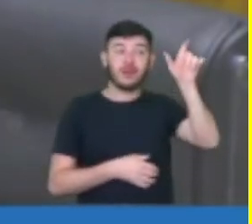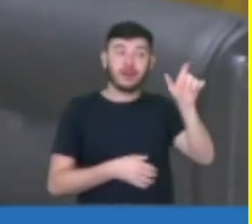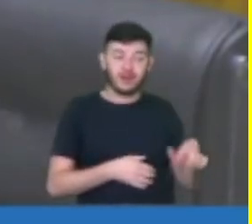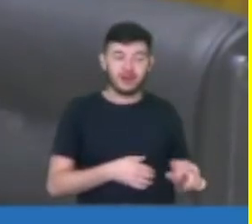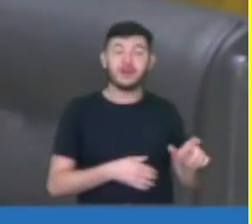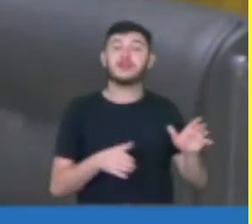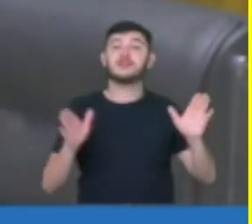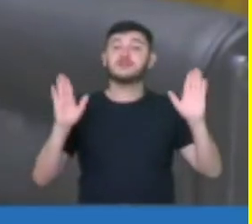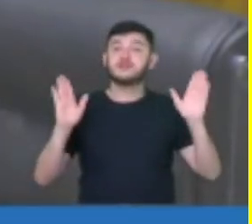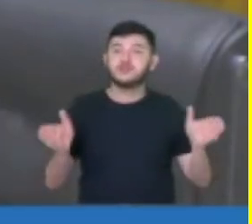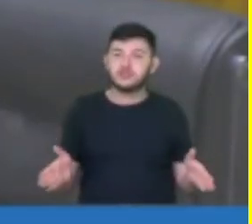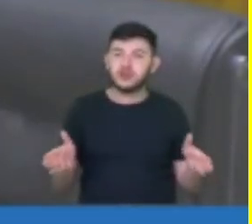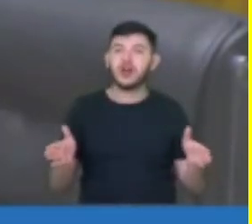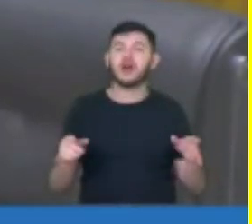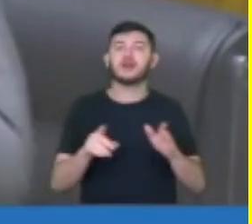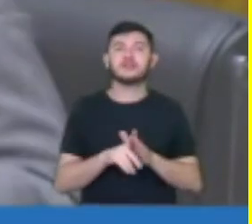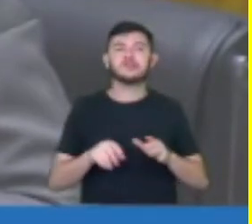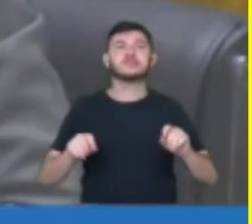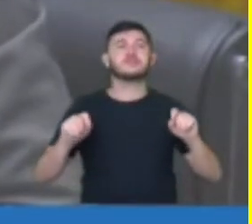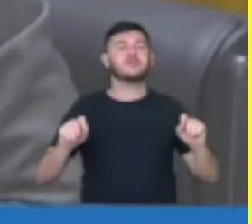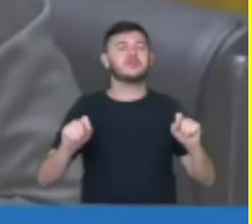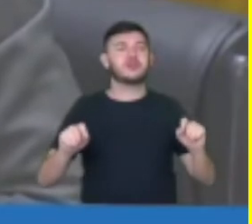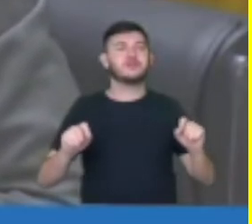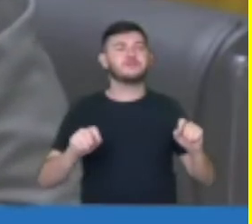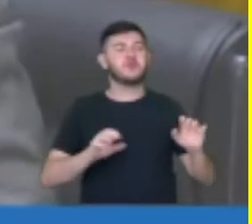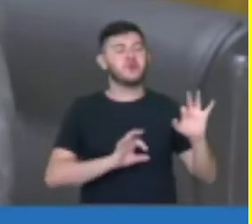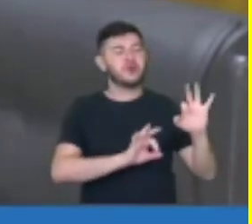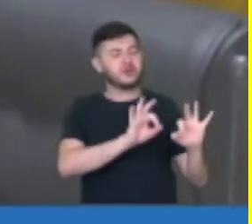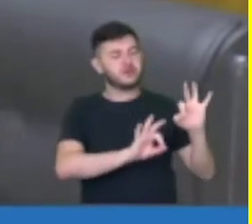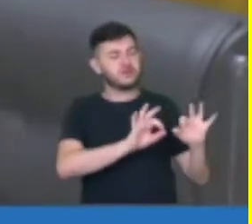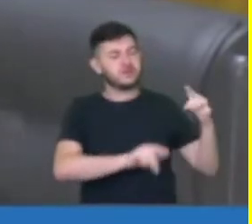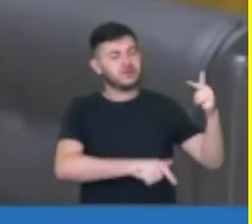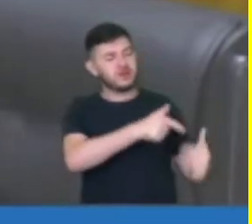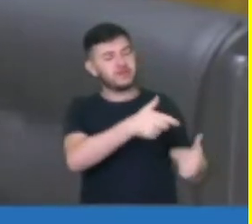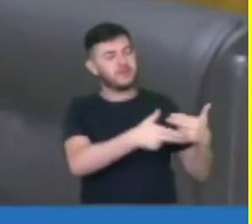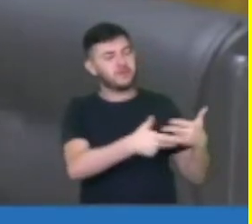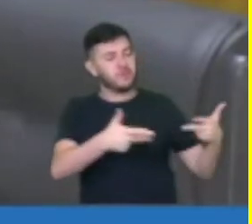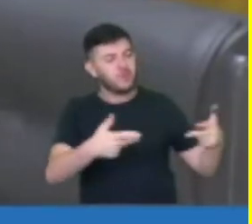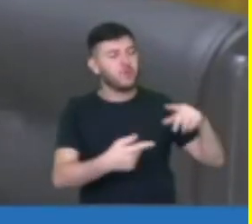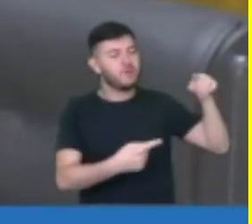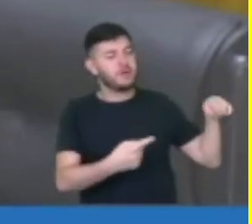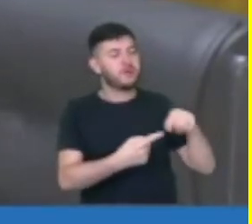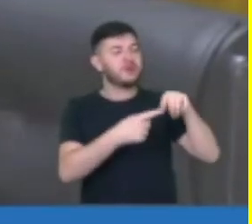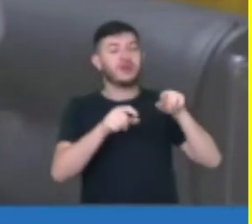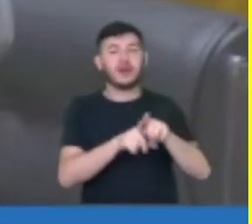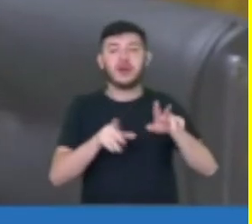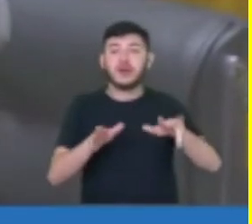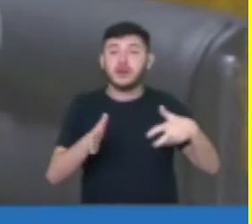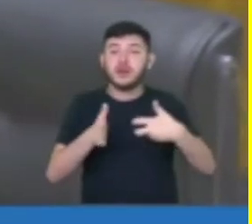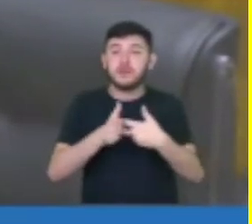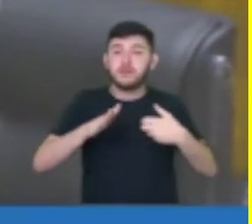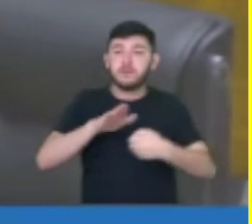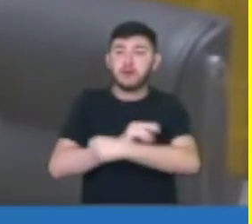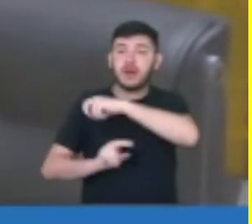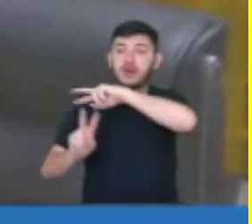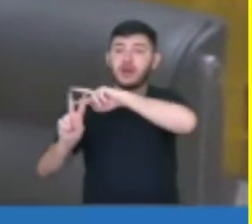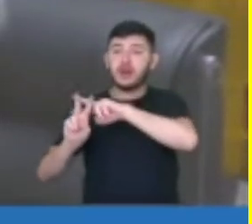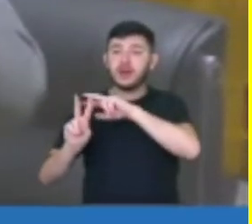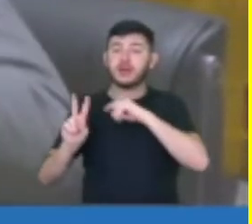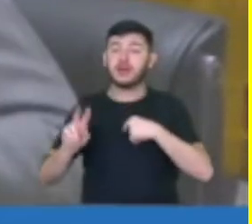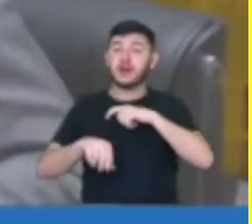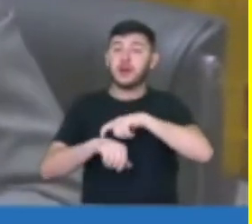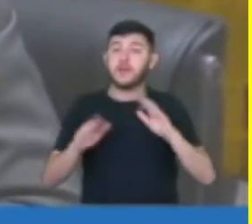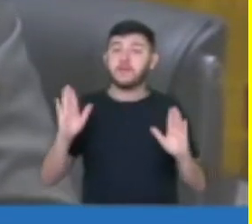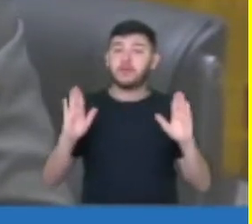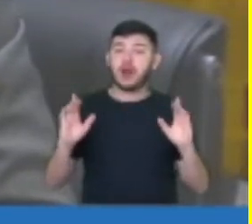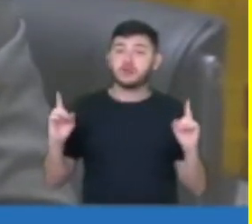de progressão de pena. O último foi agora cumprido no último dia 21